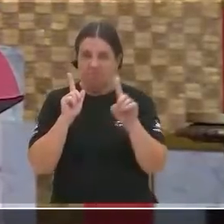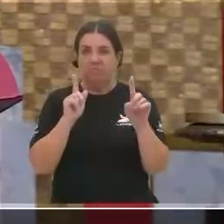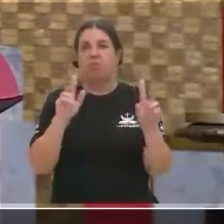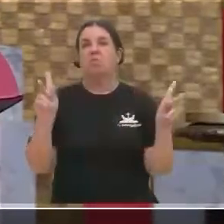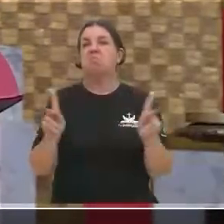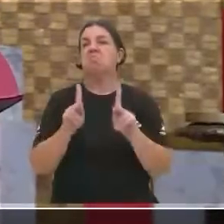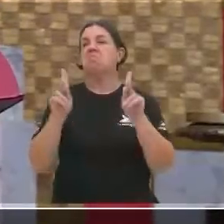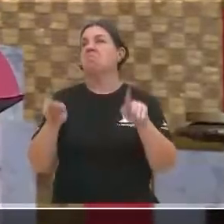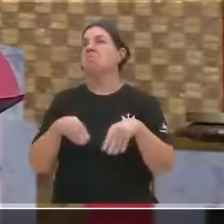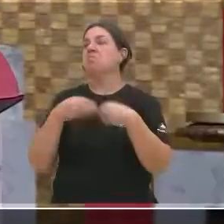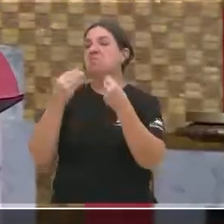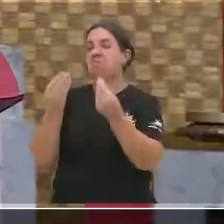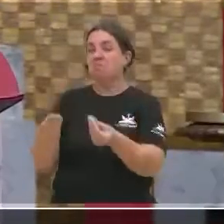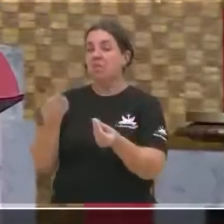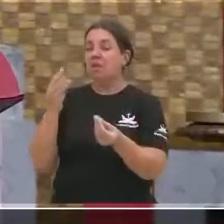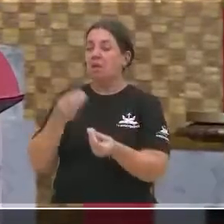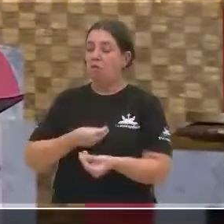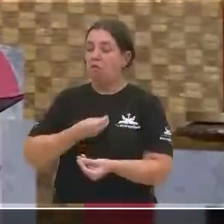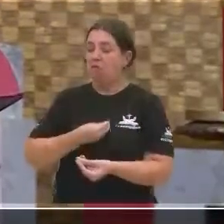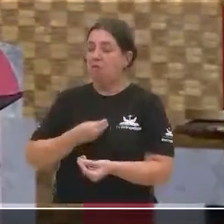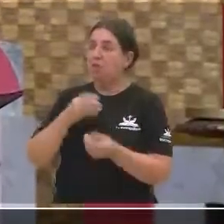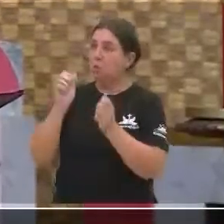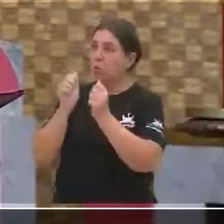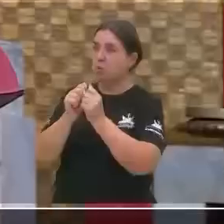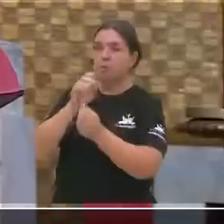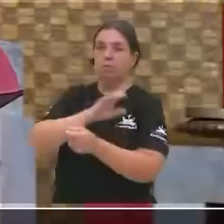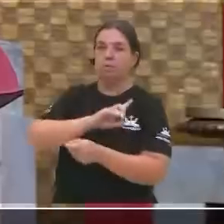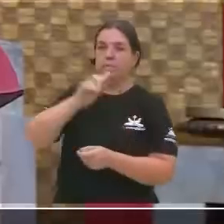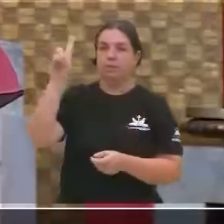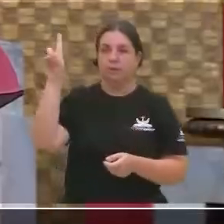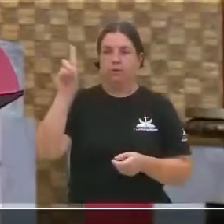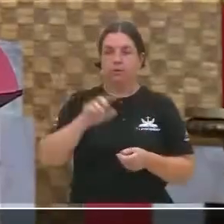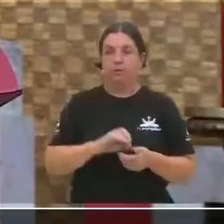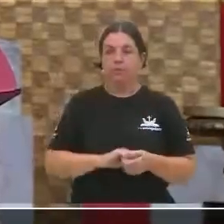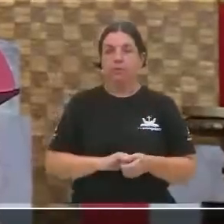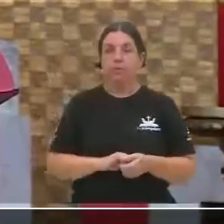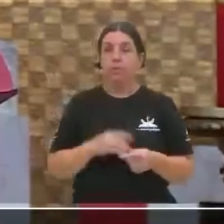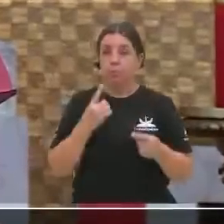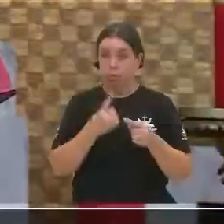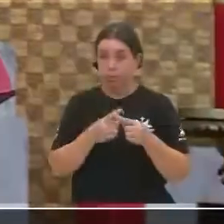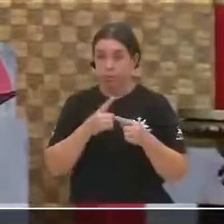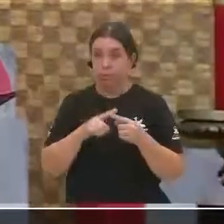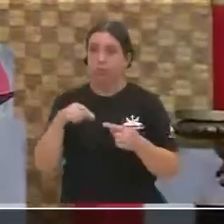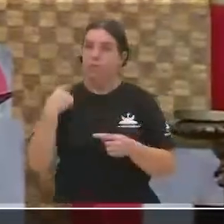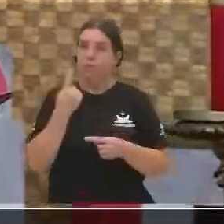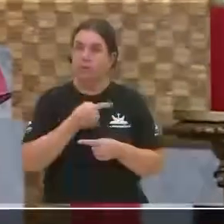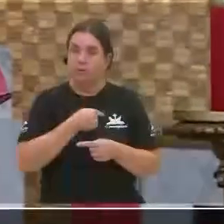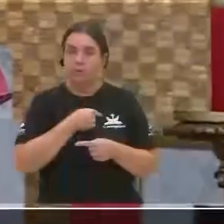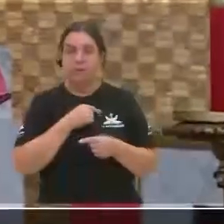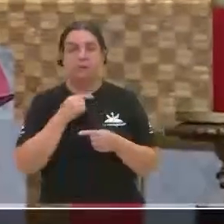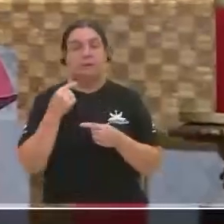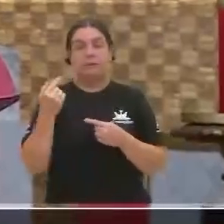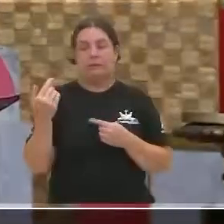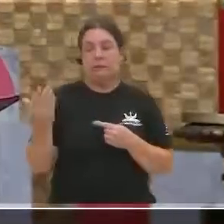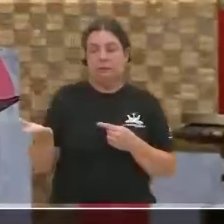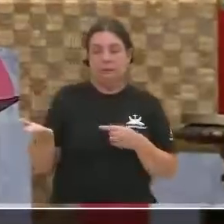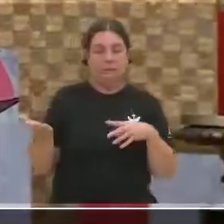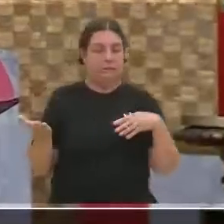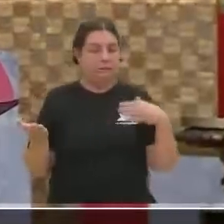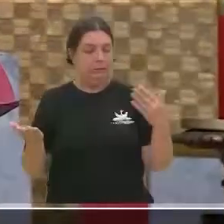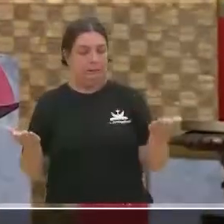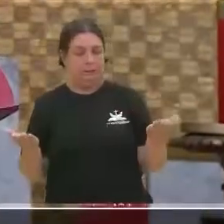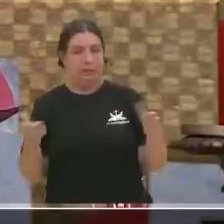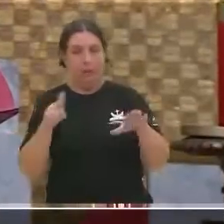valorizar o que é uma vida em Deus porque nós estamos dividido com o pé em Deus